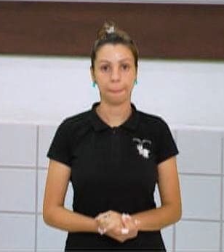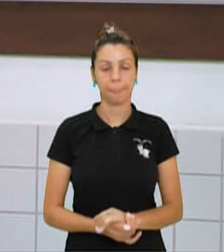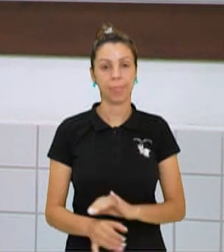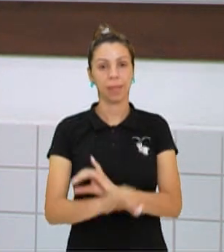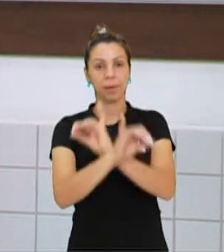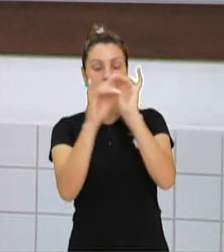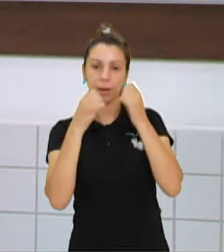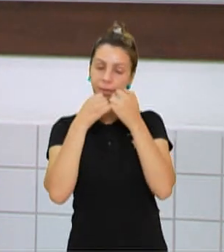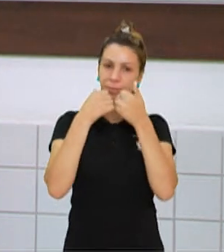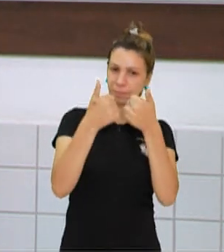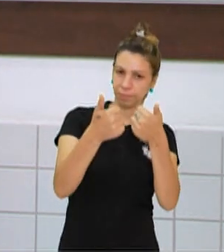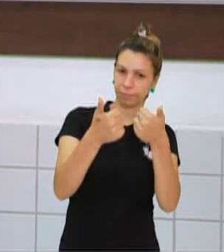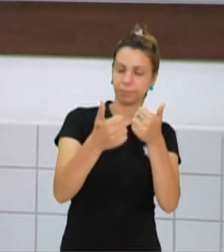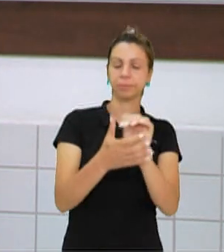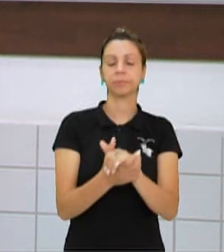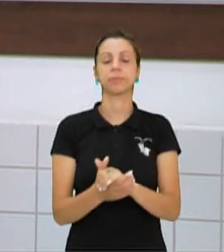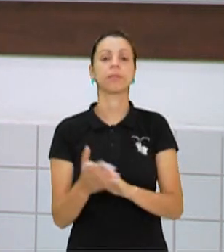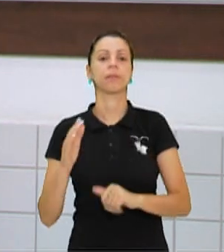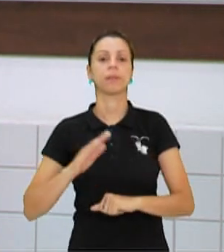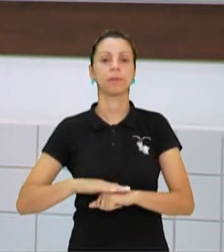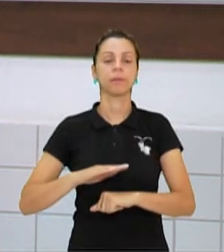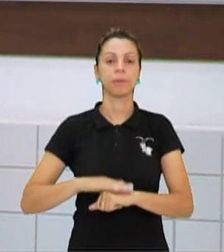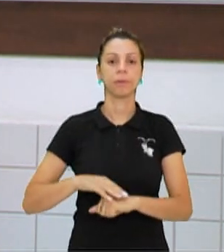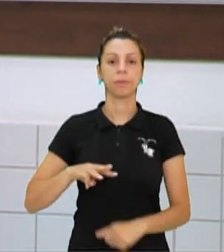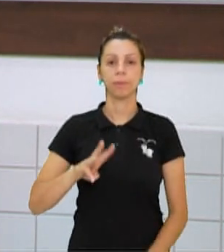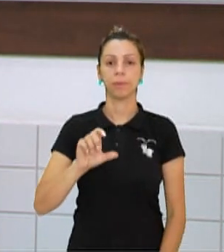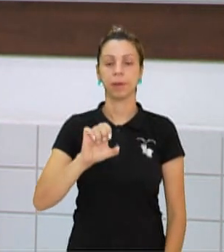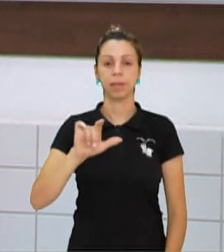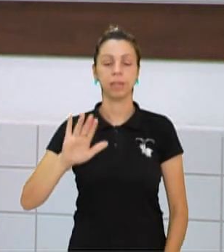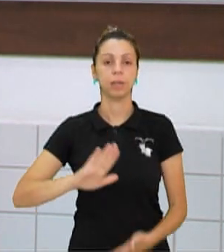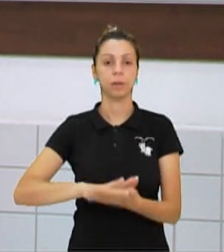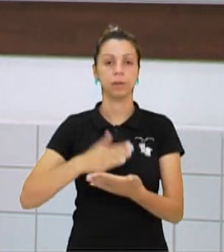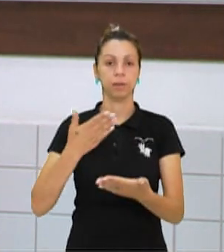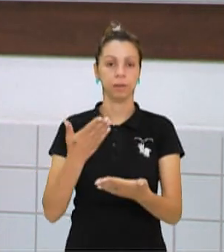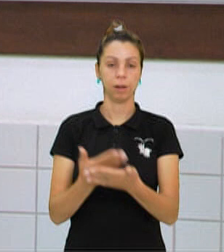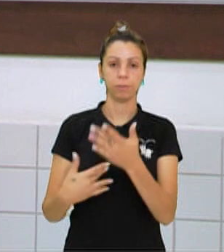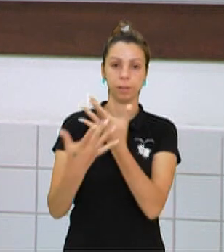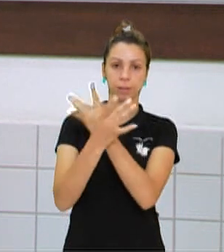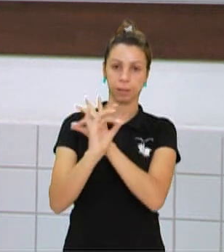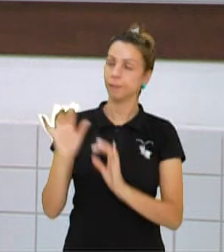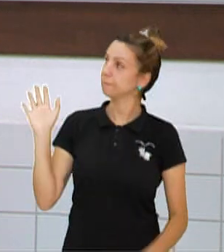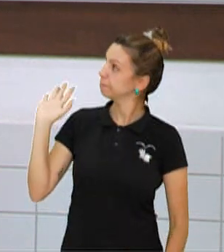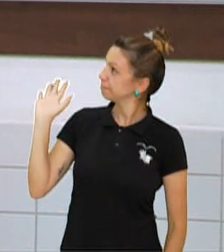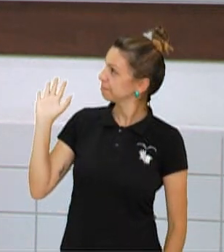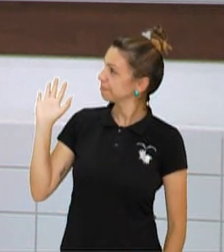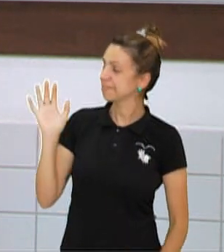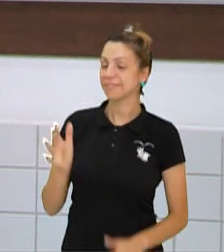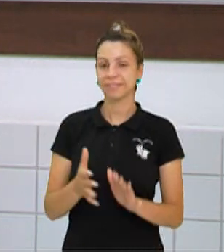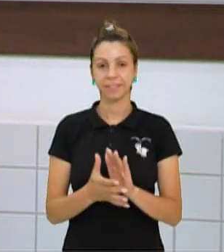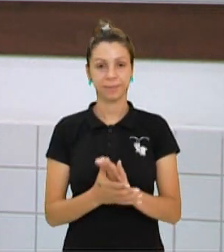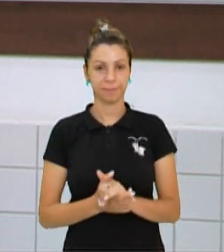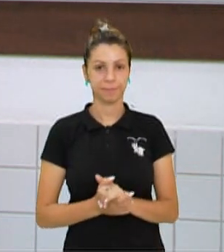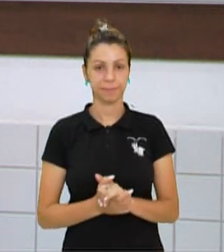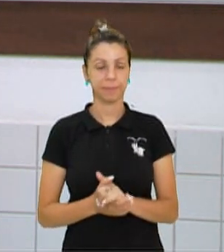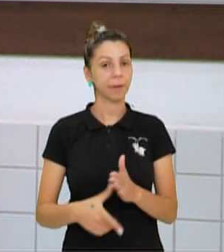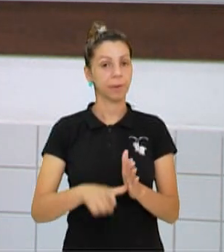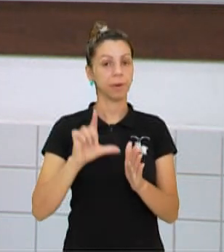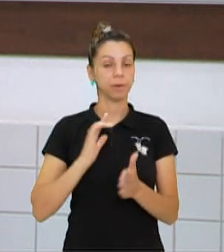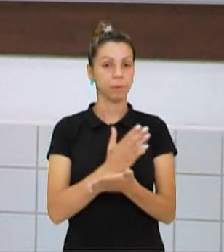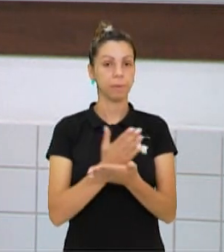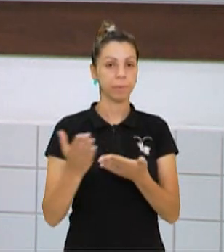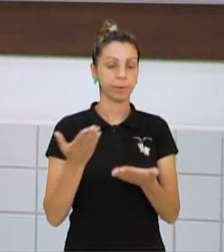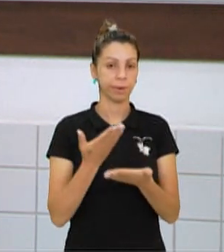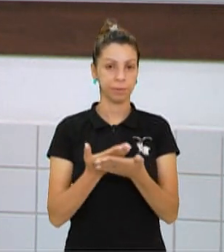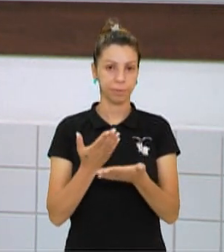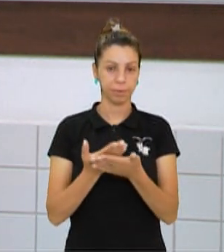Olá, tudo bem com vocês? Eu sou o professor William, temos hoje conosco a intérprete Elaine. Antes de iniciarmos a